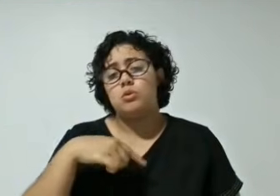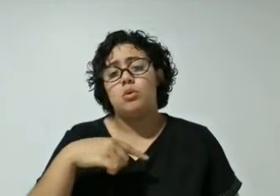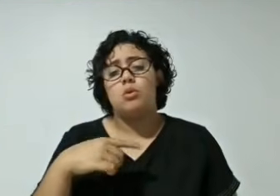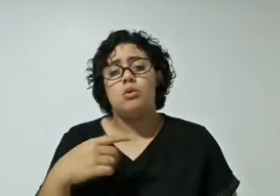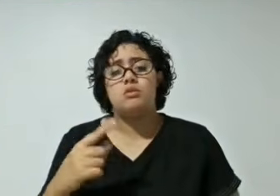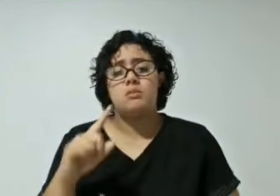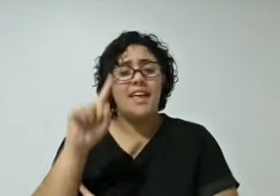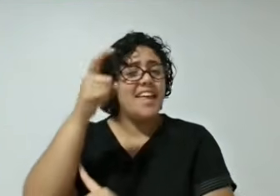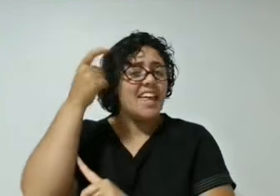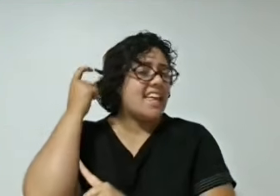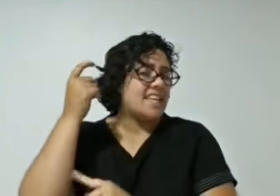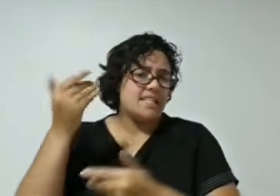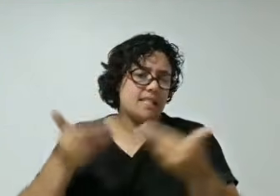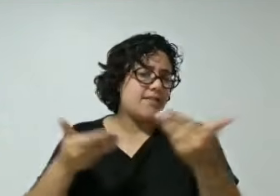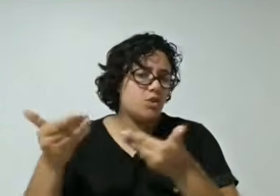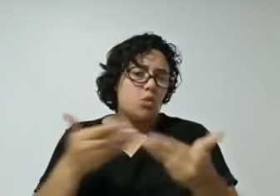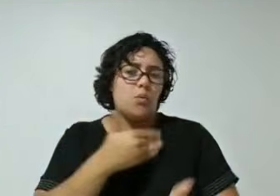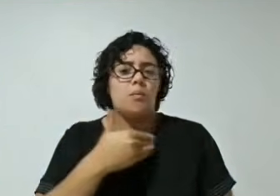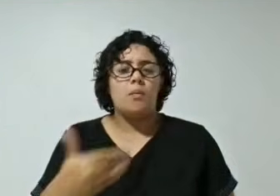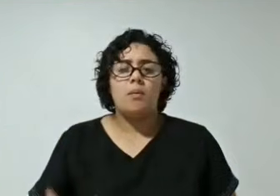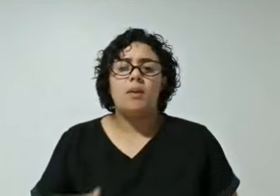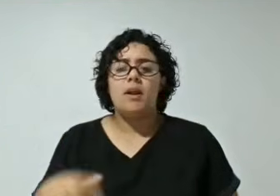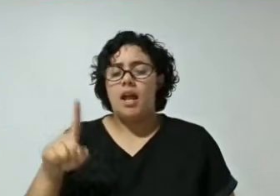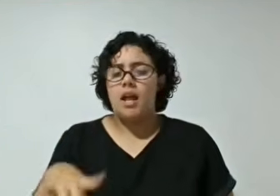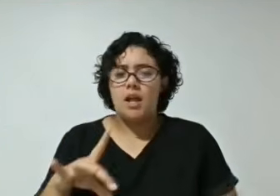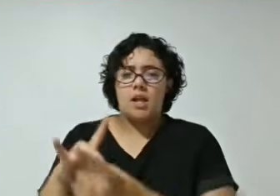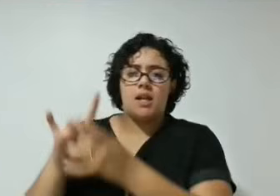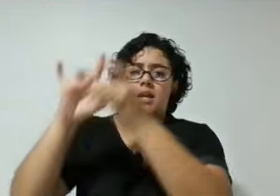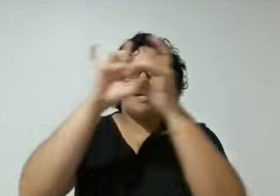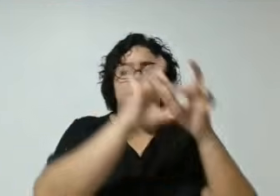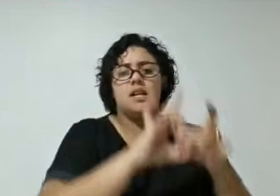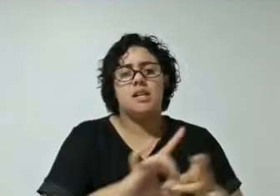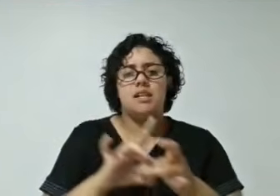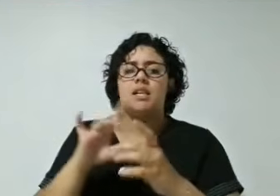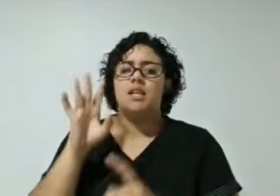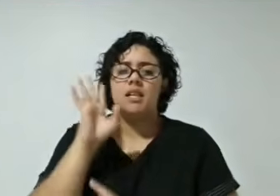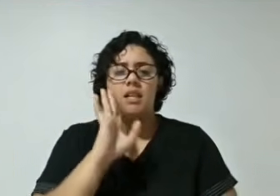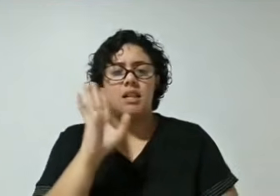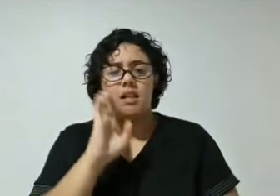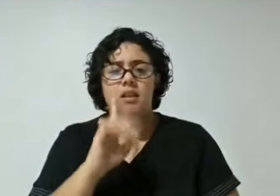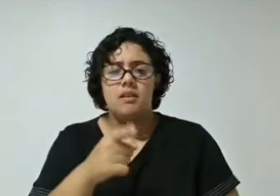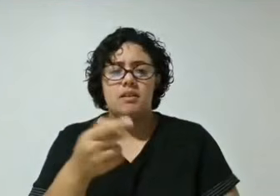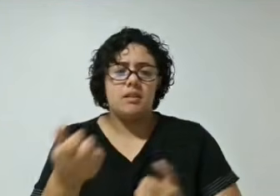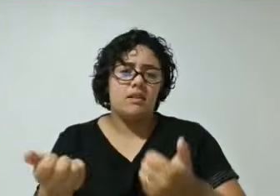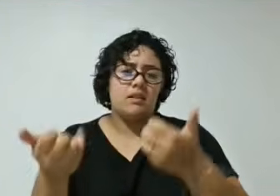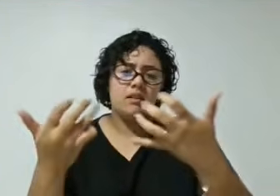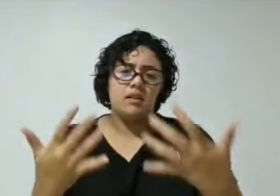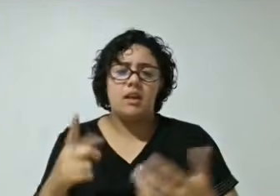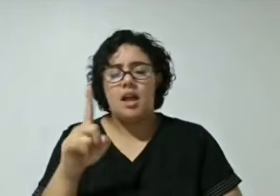ou gestores. Né? É uma cadeia mesmo, e é bacana essa forma como você está conduzindo. Parabéns.